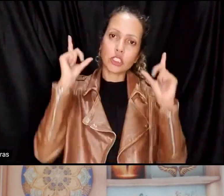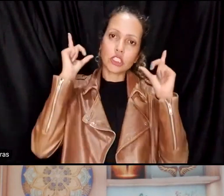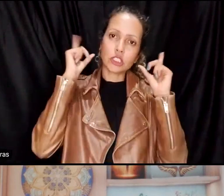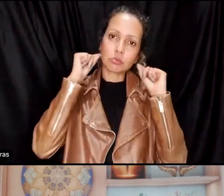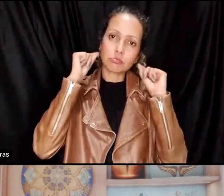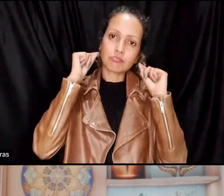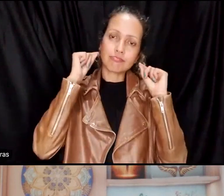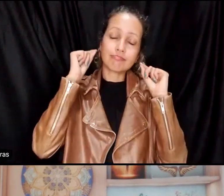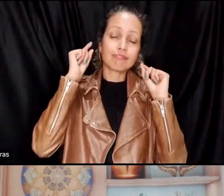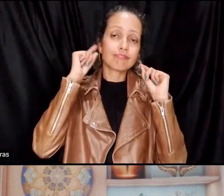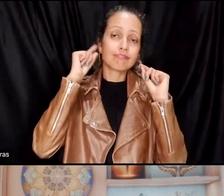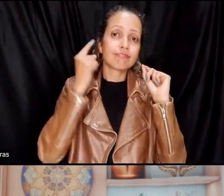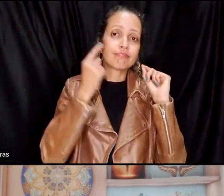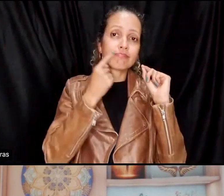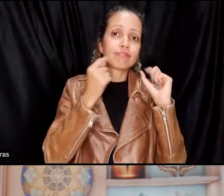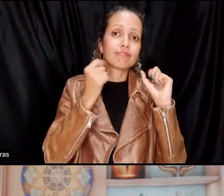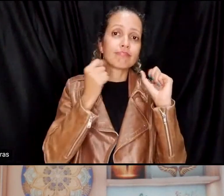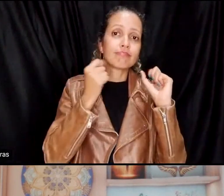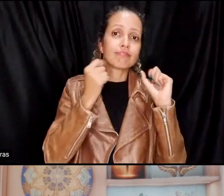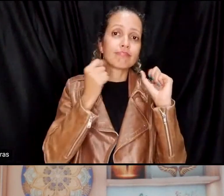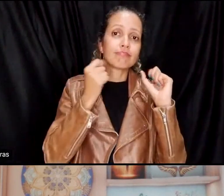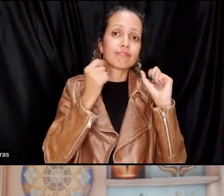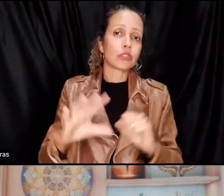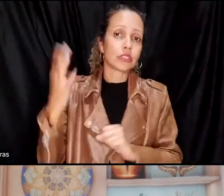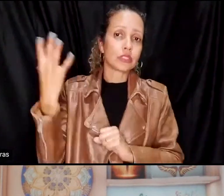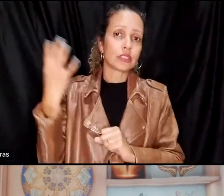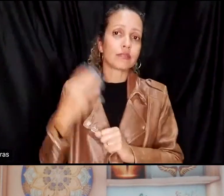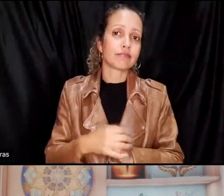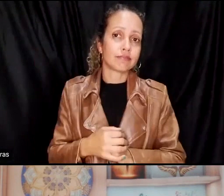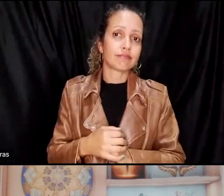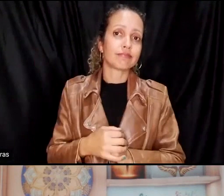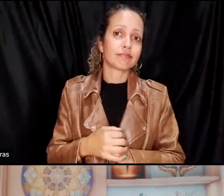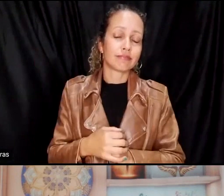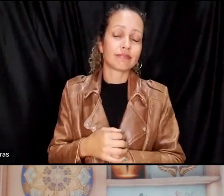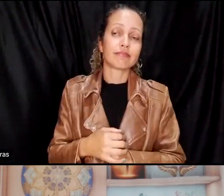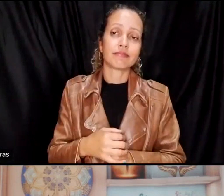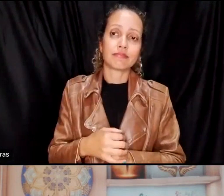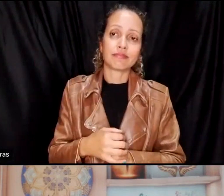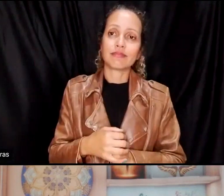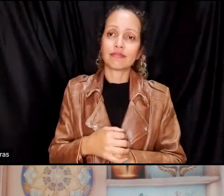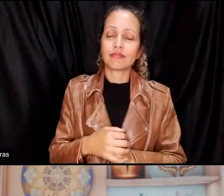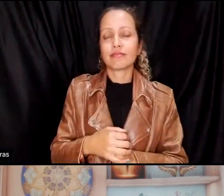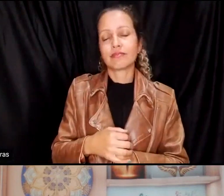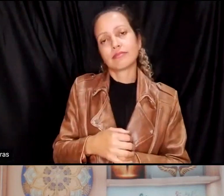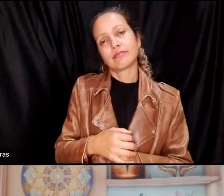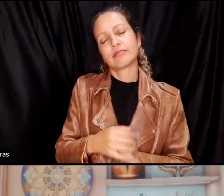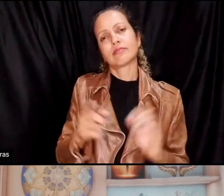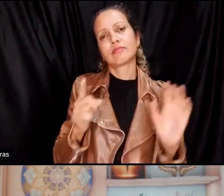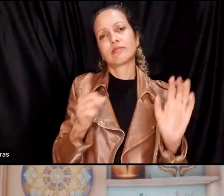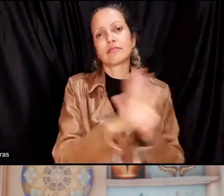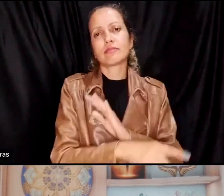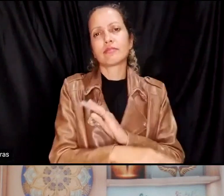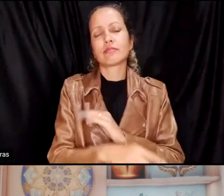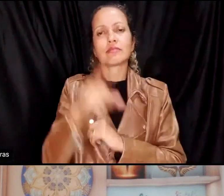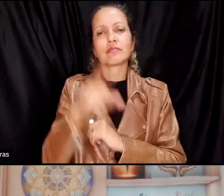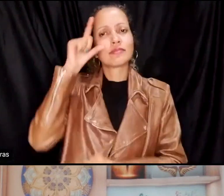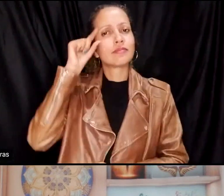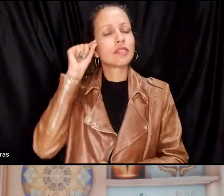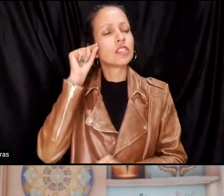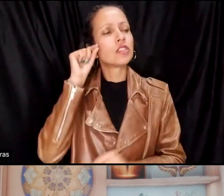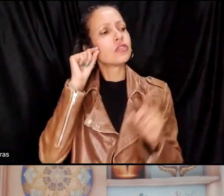verdade. Depois desses estudos que você realizou, Miriam, de tanto estudo que